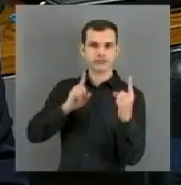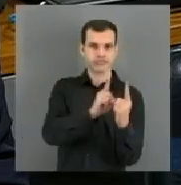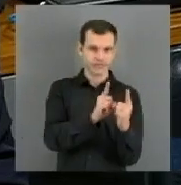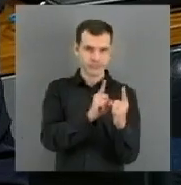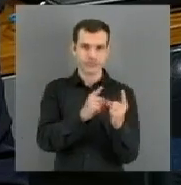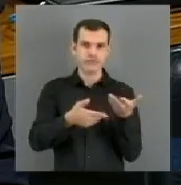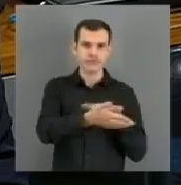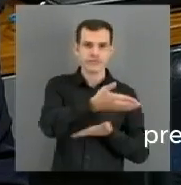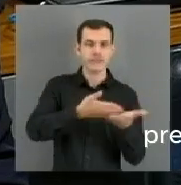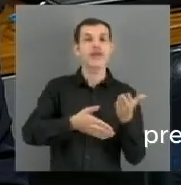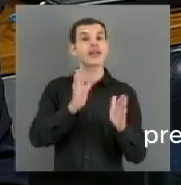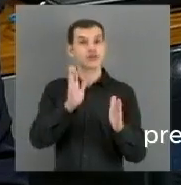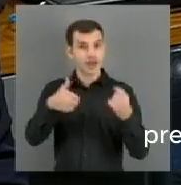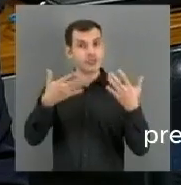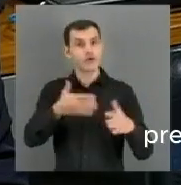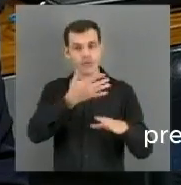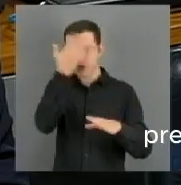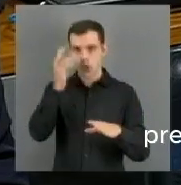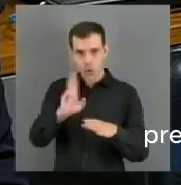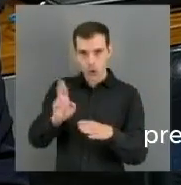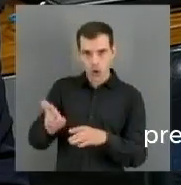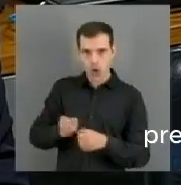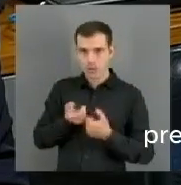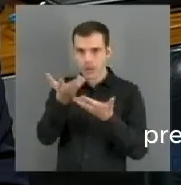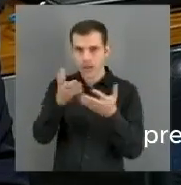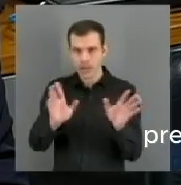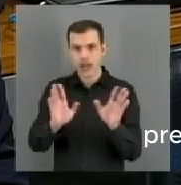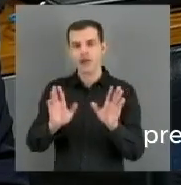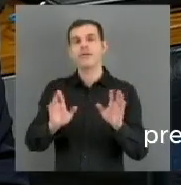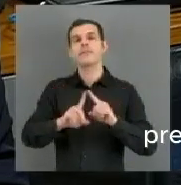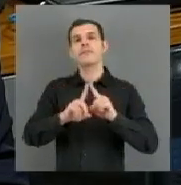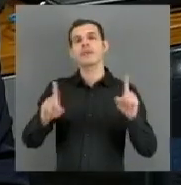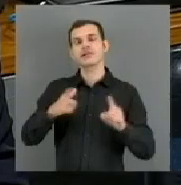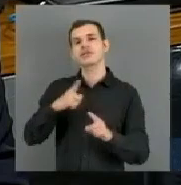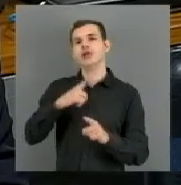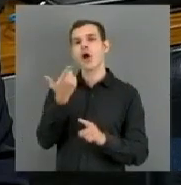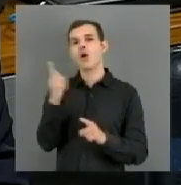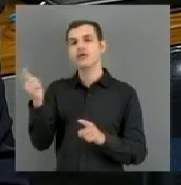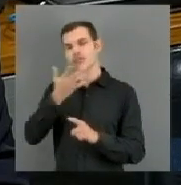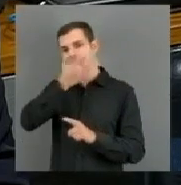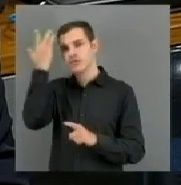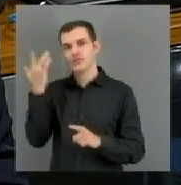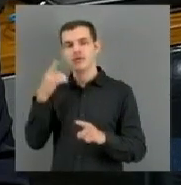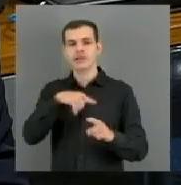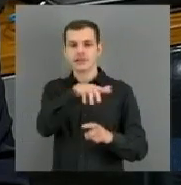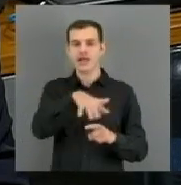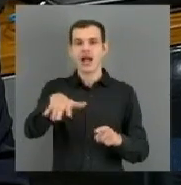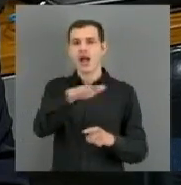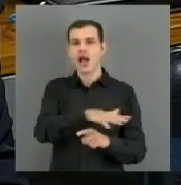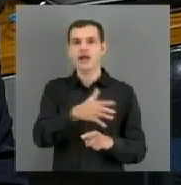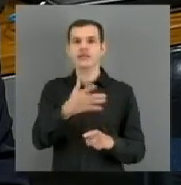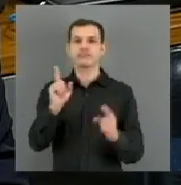sem citar nomes, pressionavam o setor em busca de vantagens financeiras.